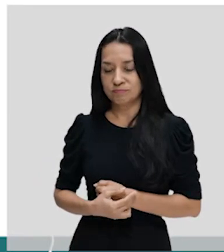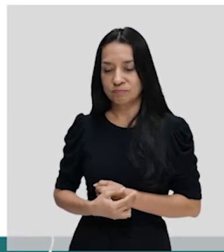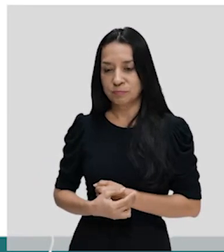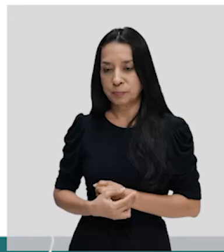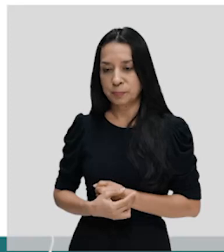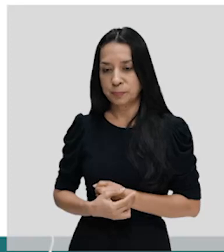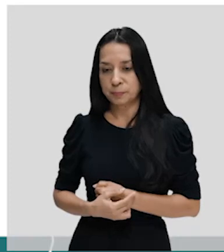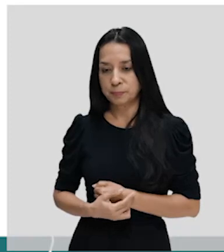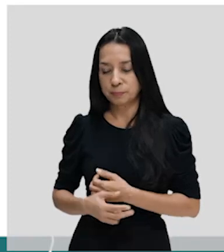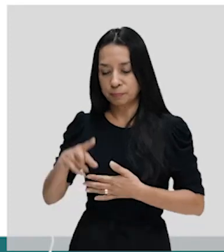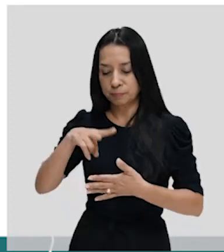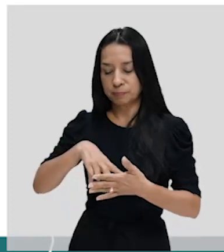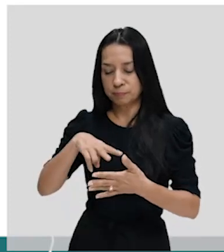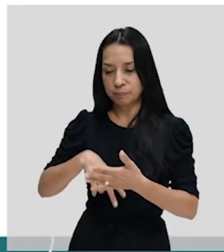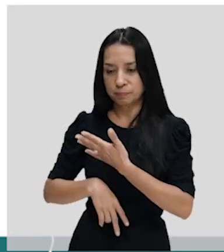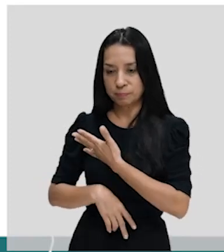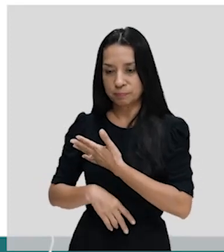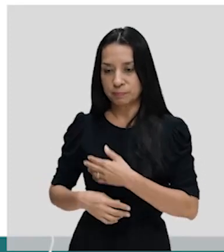sustantivos